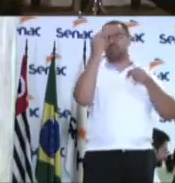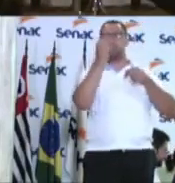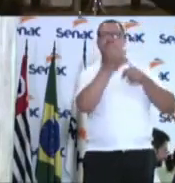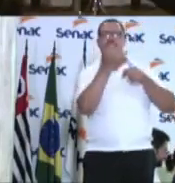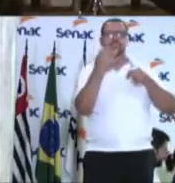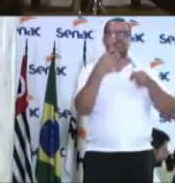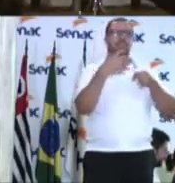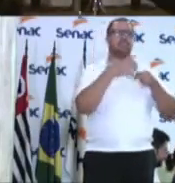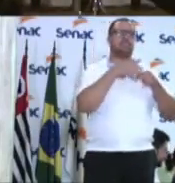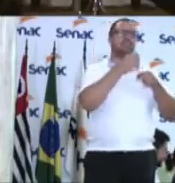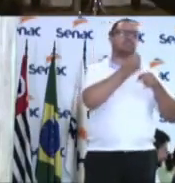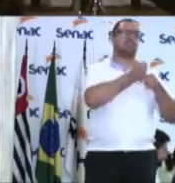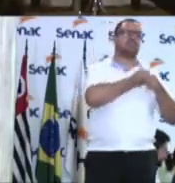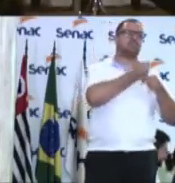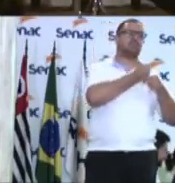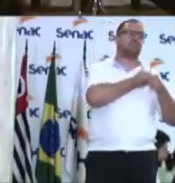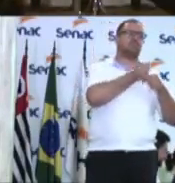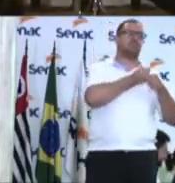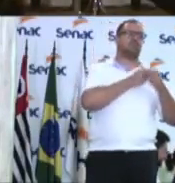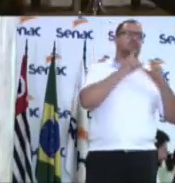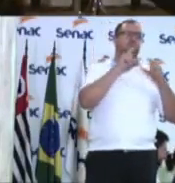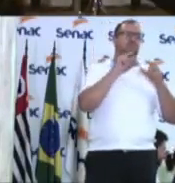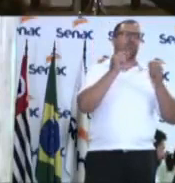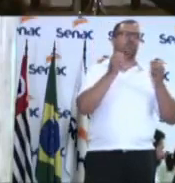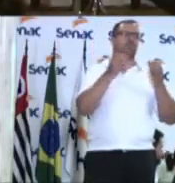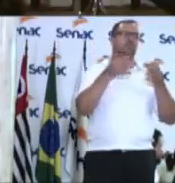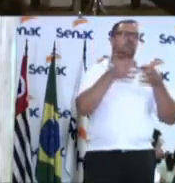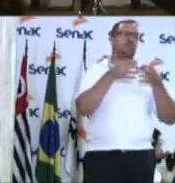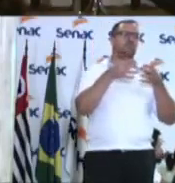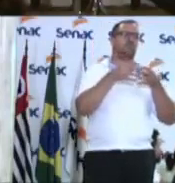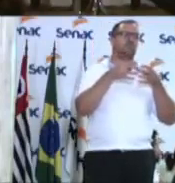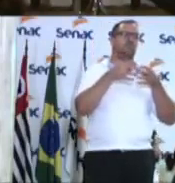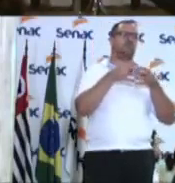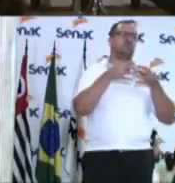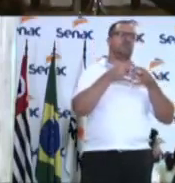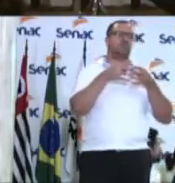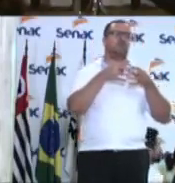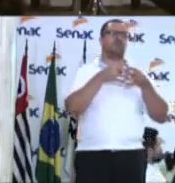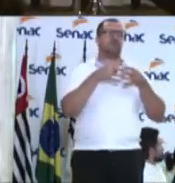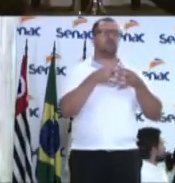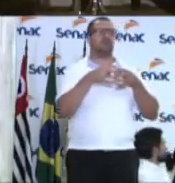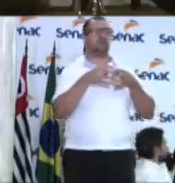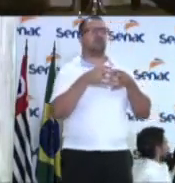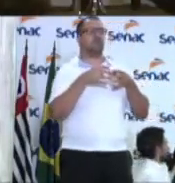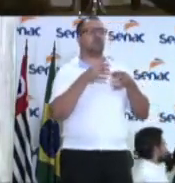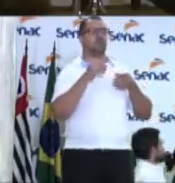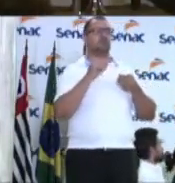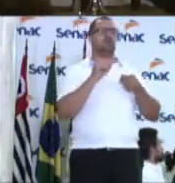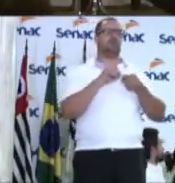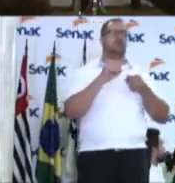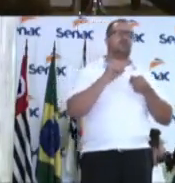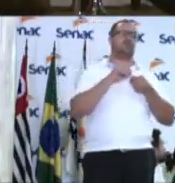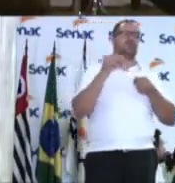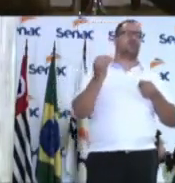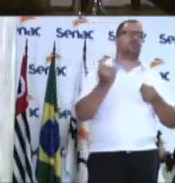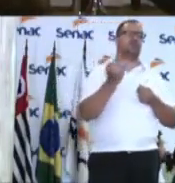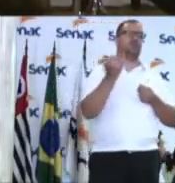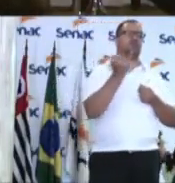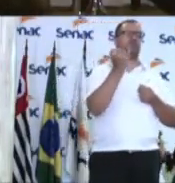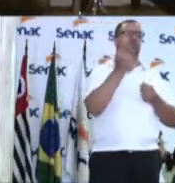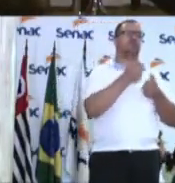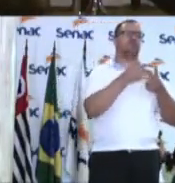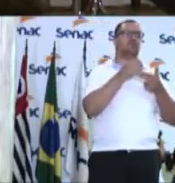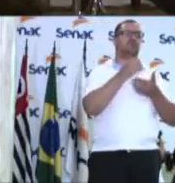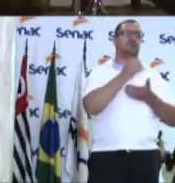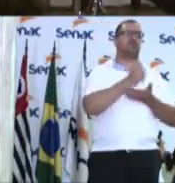uma questão de uma minoria que fez uma reclamação, independente de ser válido ou não, era uma coisa muito importante e as